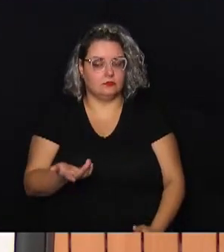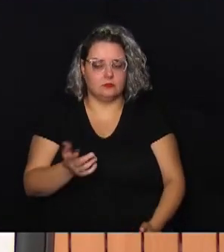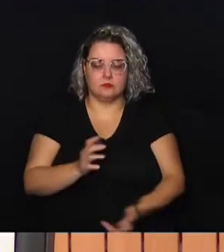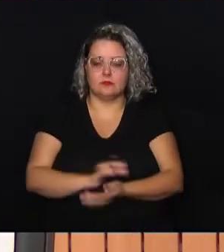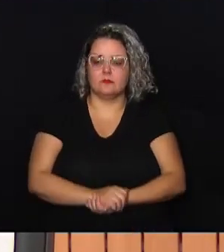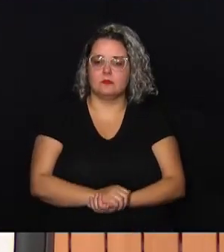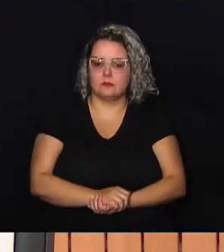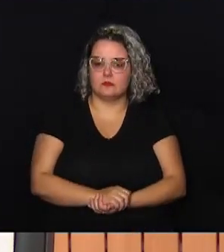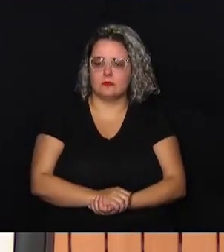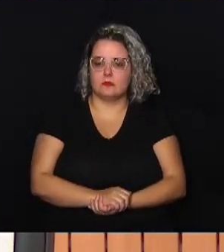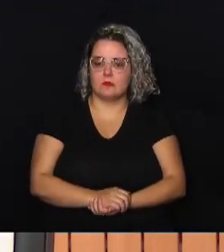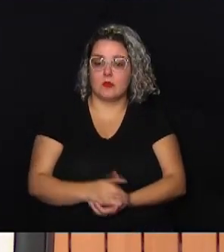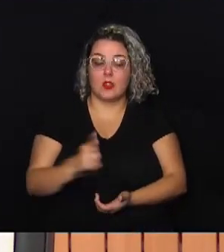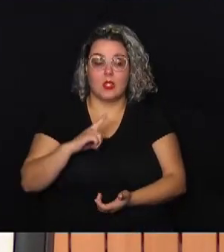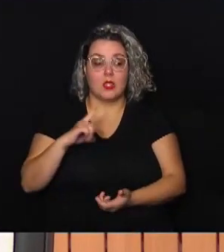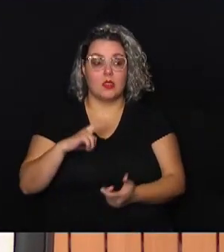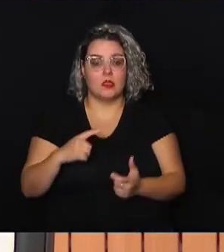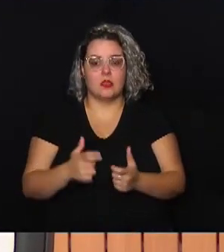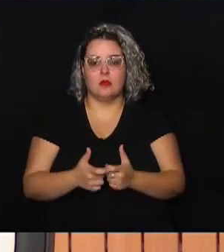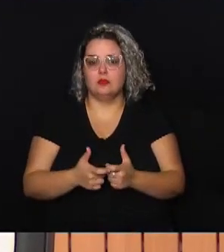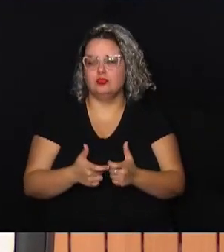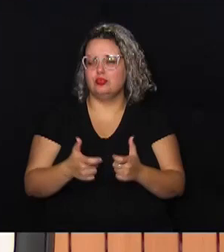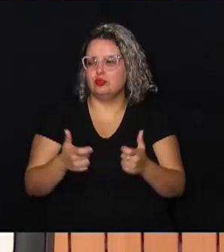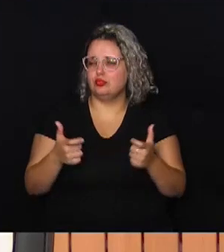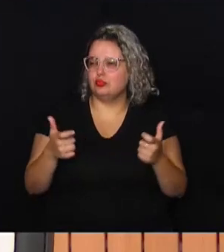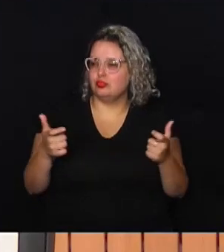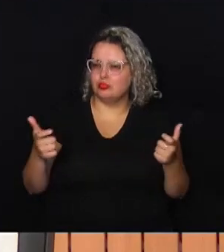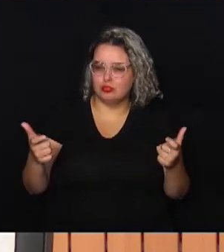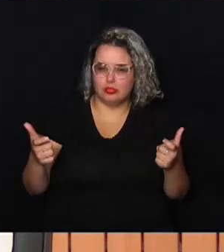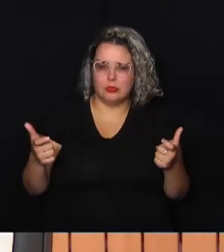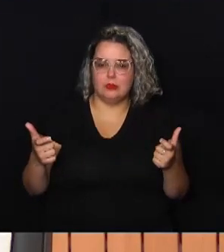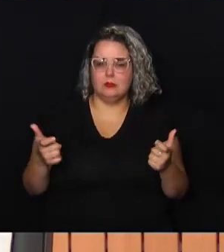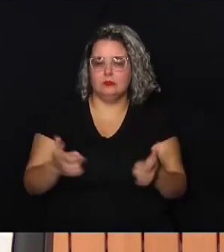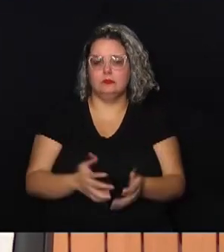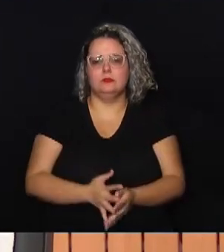Temos uma elevação da luz